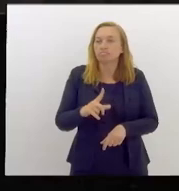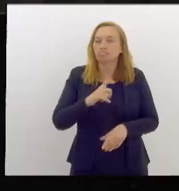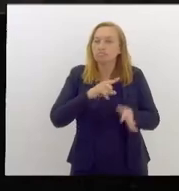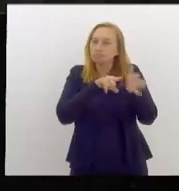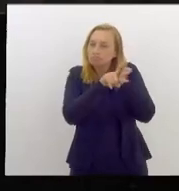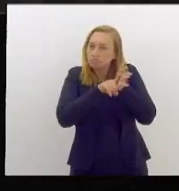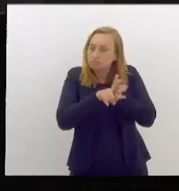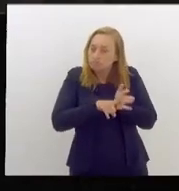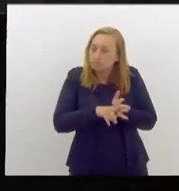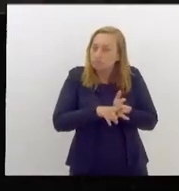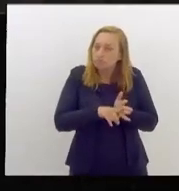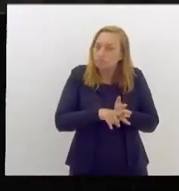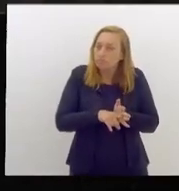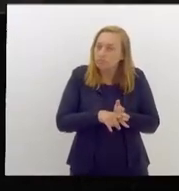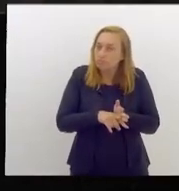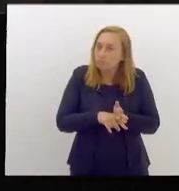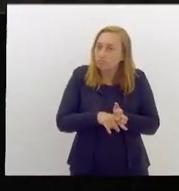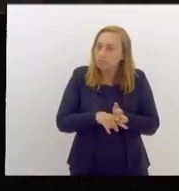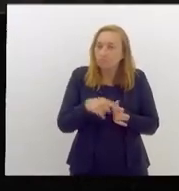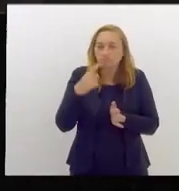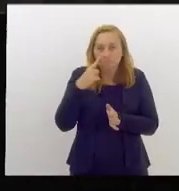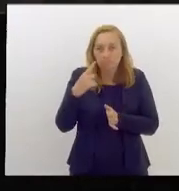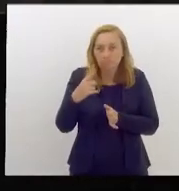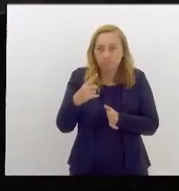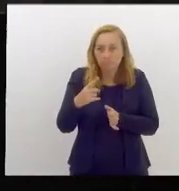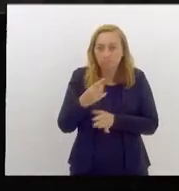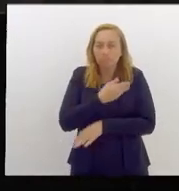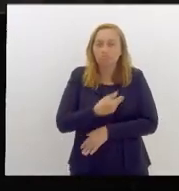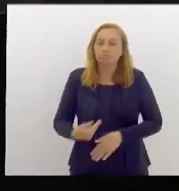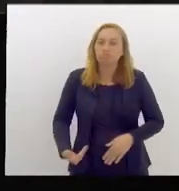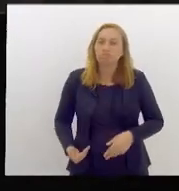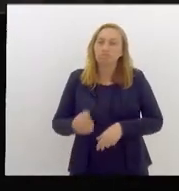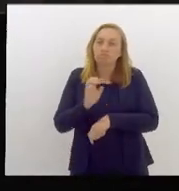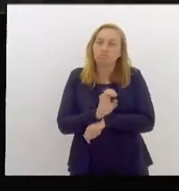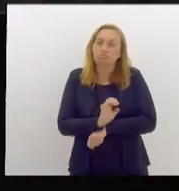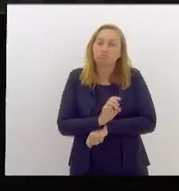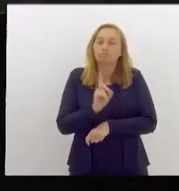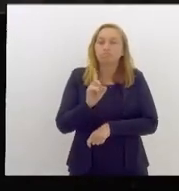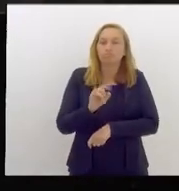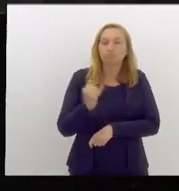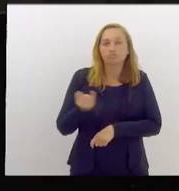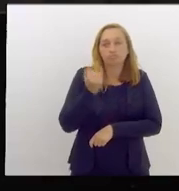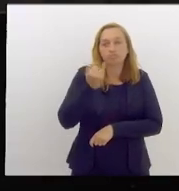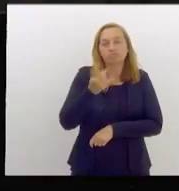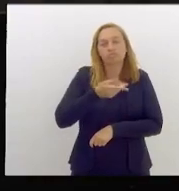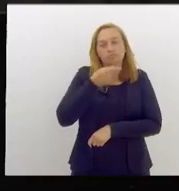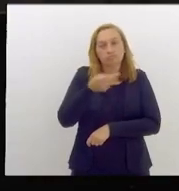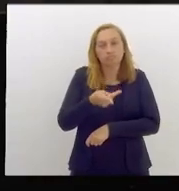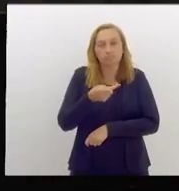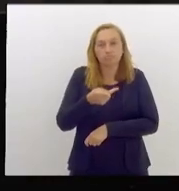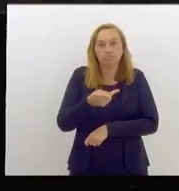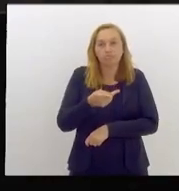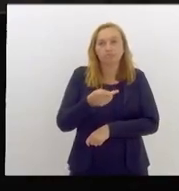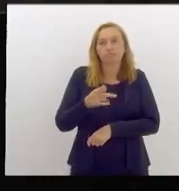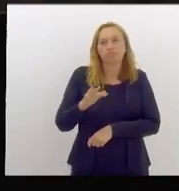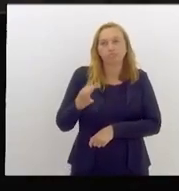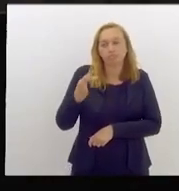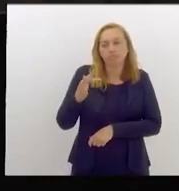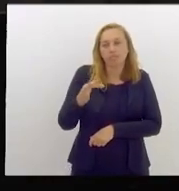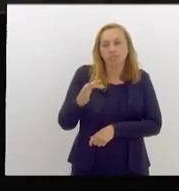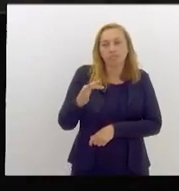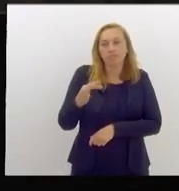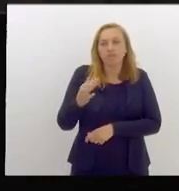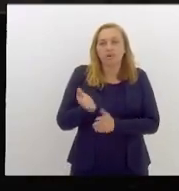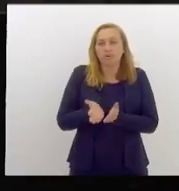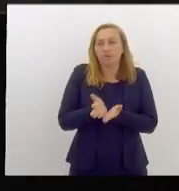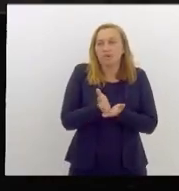examinado o que o que foi previsto pelo governo do estado é importante que a gente diga que há uma previsão de uma